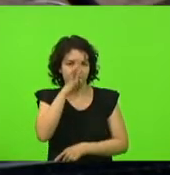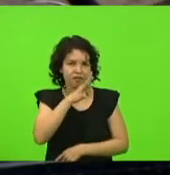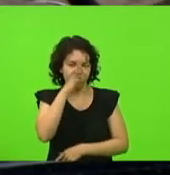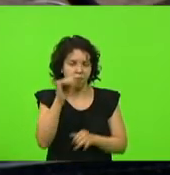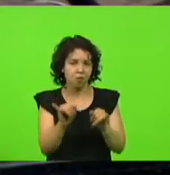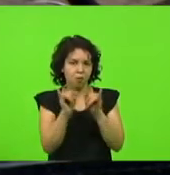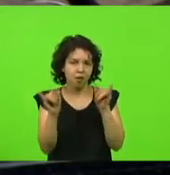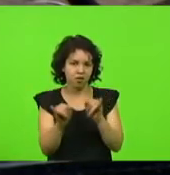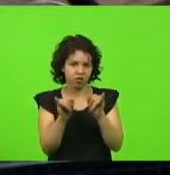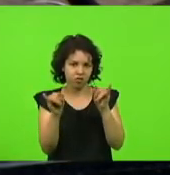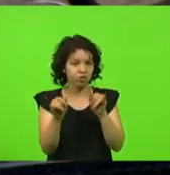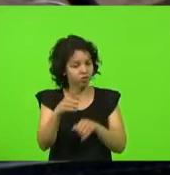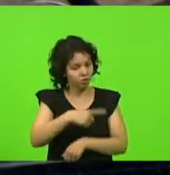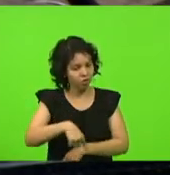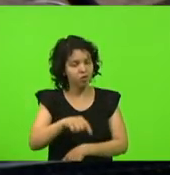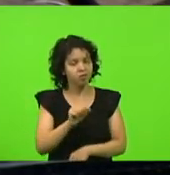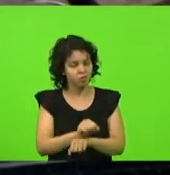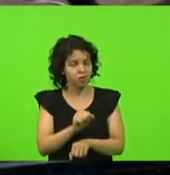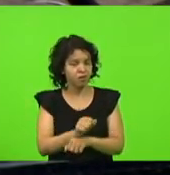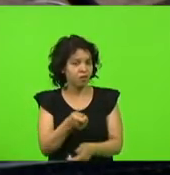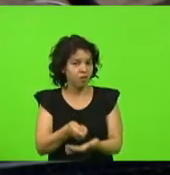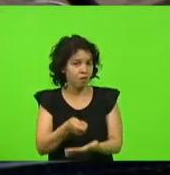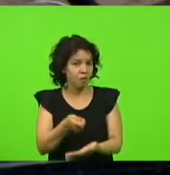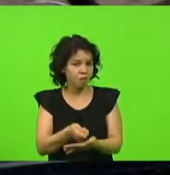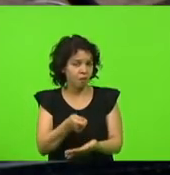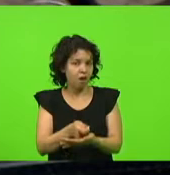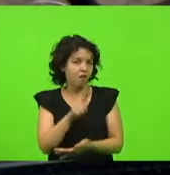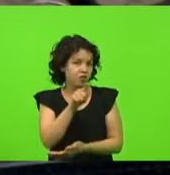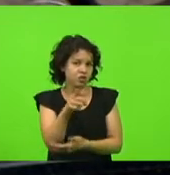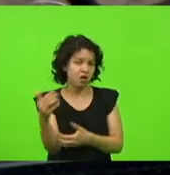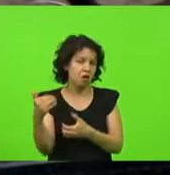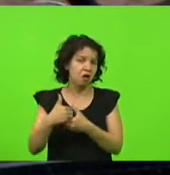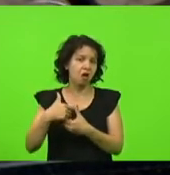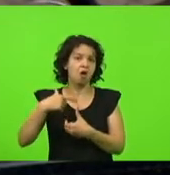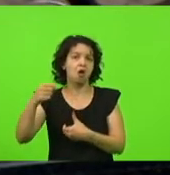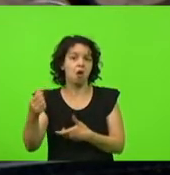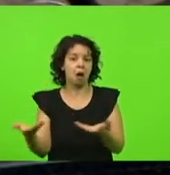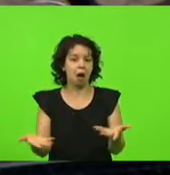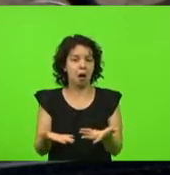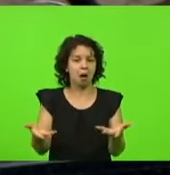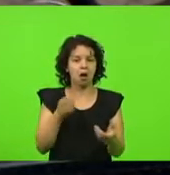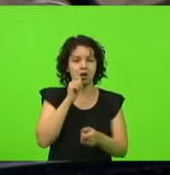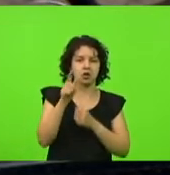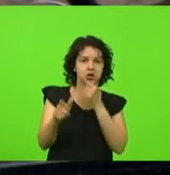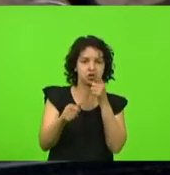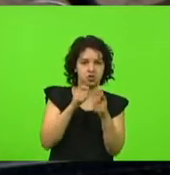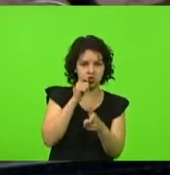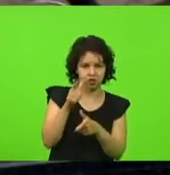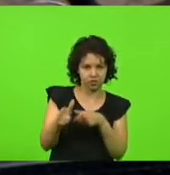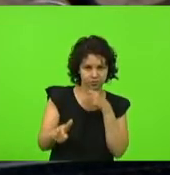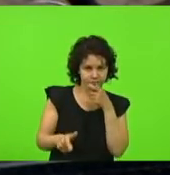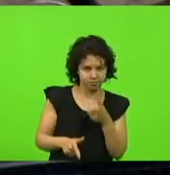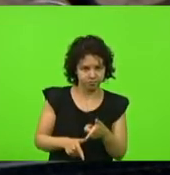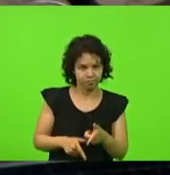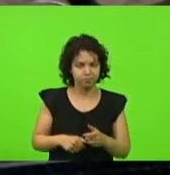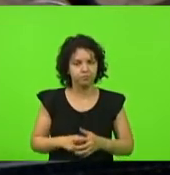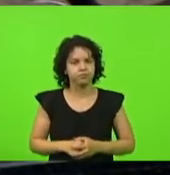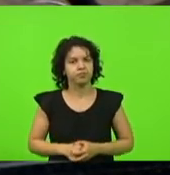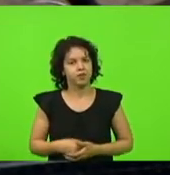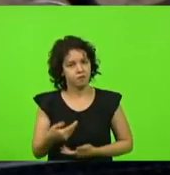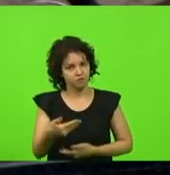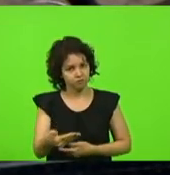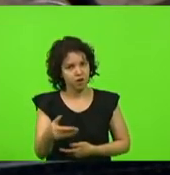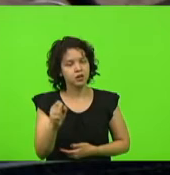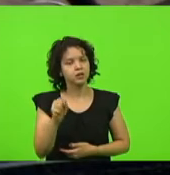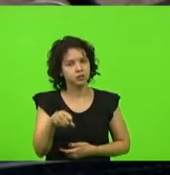vamos esperar e cobrar daqueles que se elegeram na onda e vieram aqui fazer suas críticas. Se eles vão